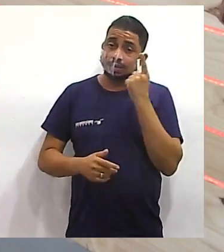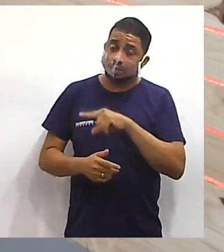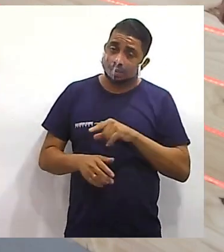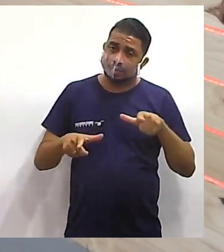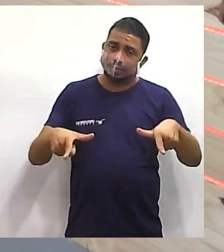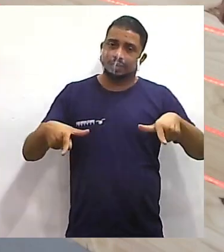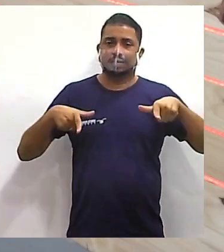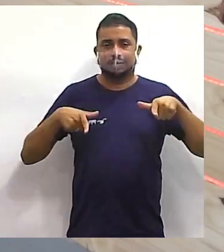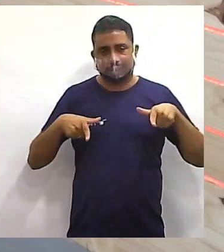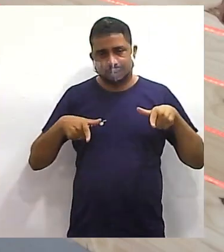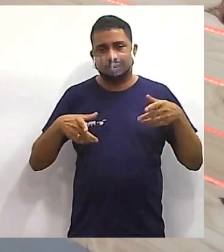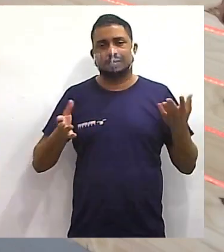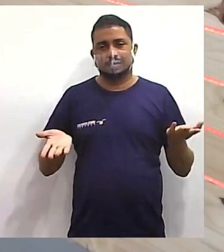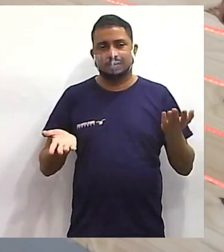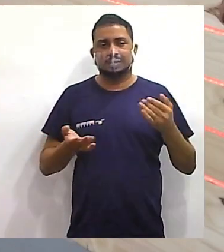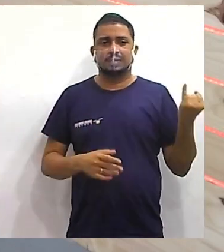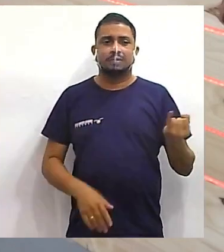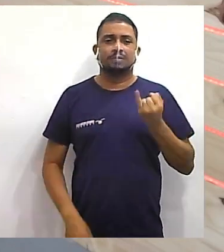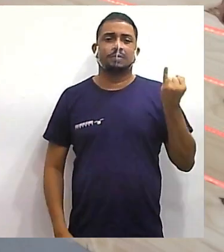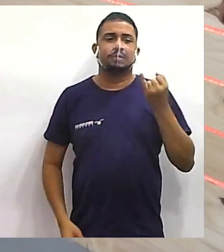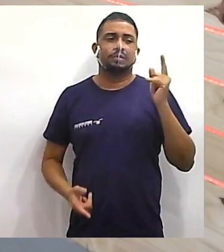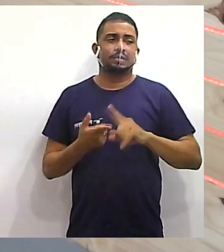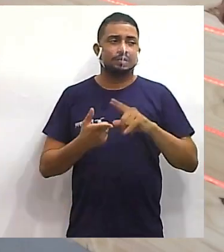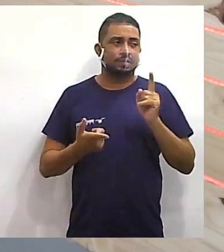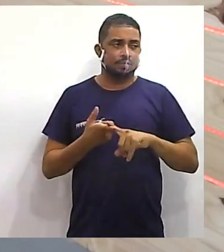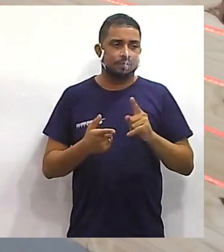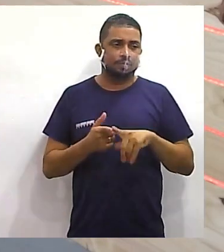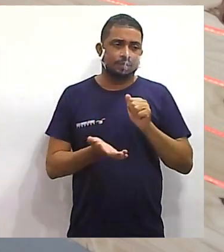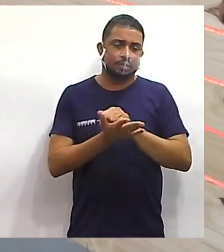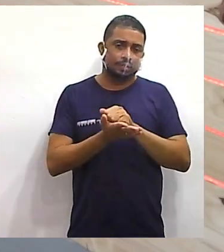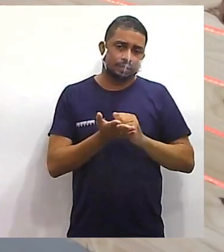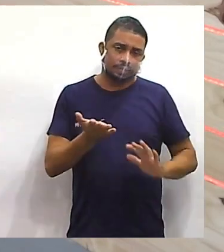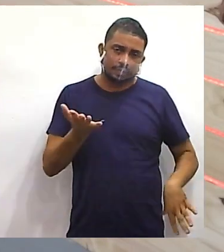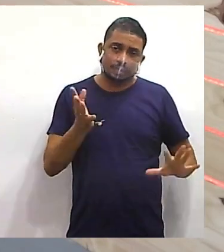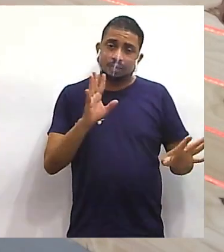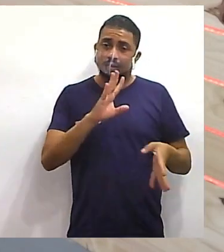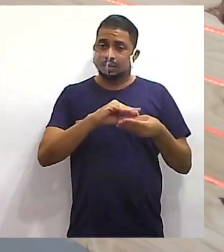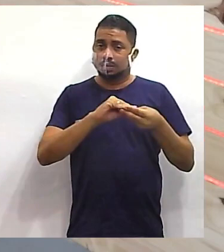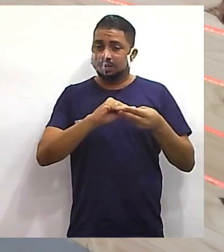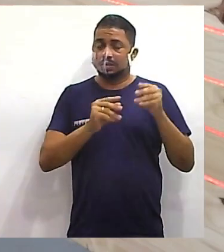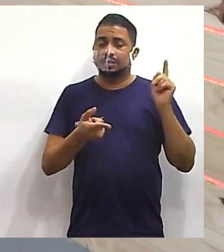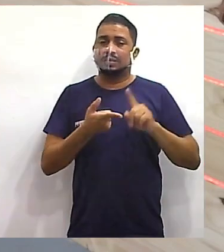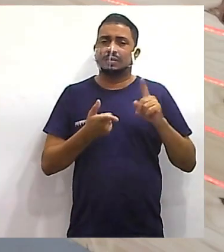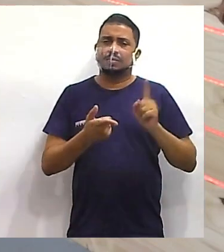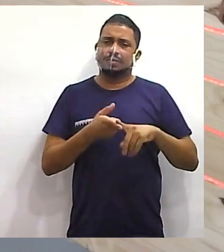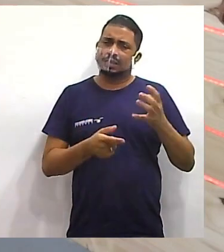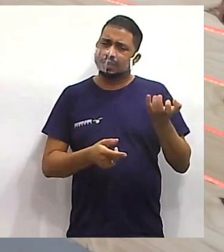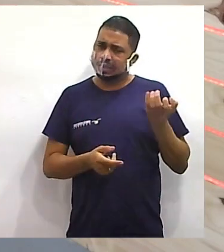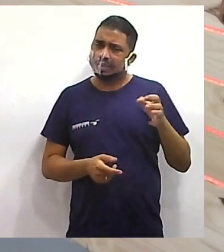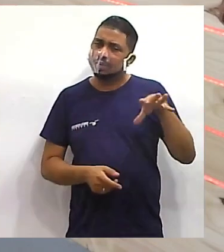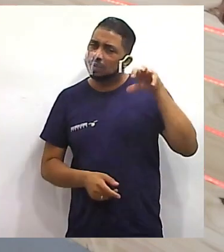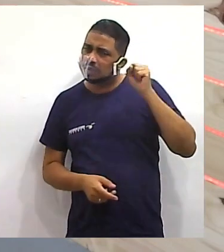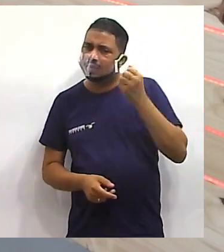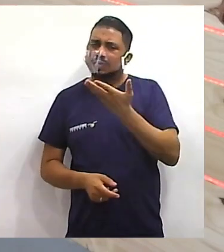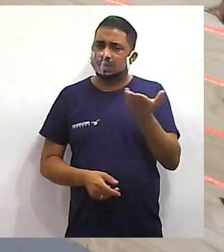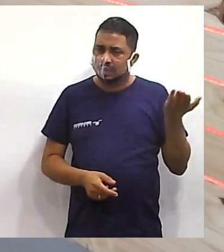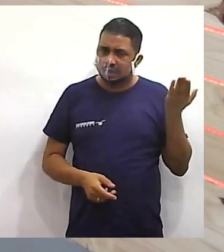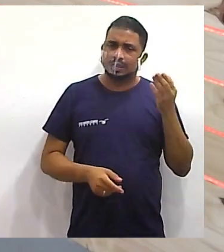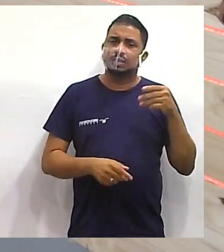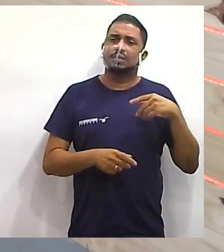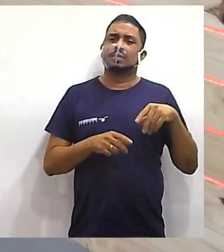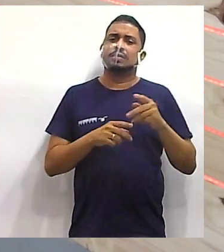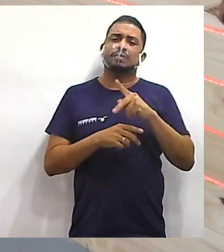certificado, exatamente, né? Que é muito importante também para as atividades complementares. E a gente quer ouvir vocês em relação ao